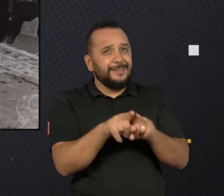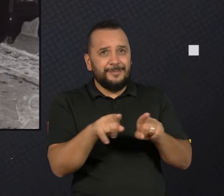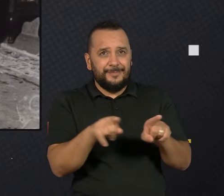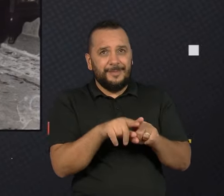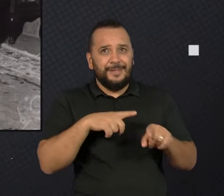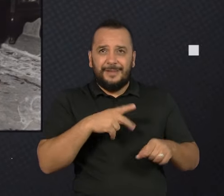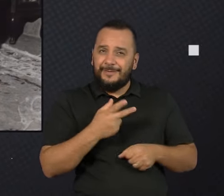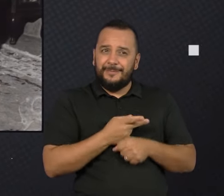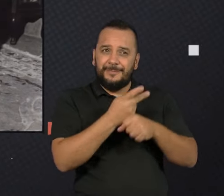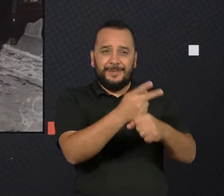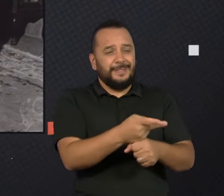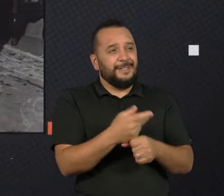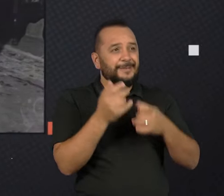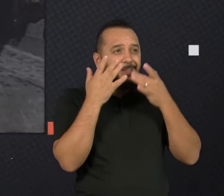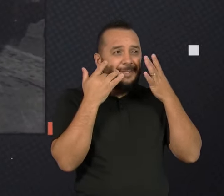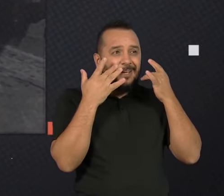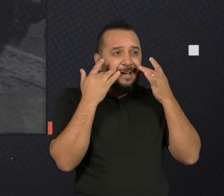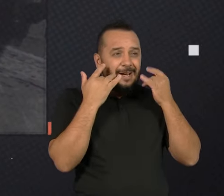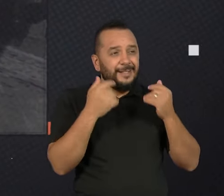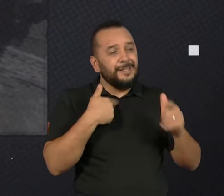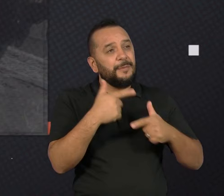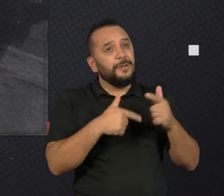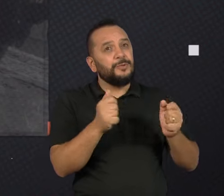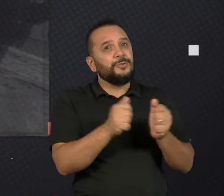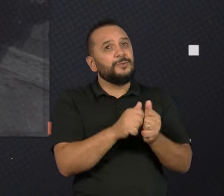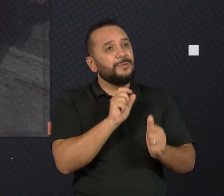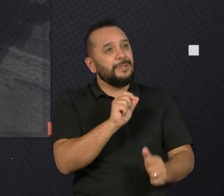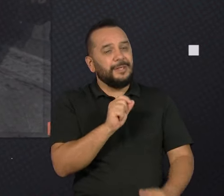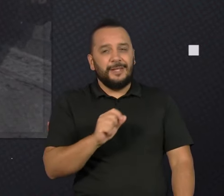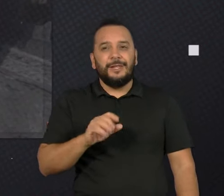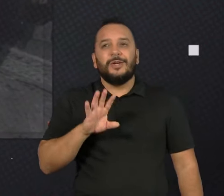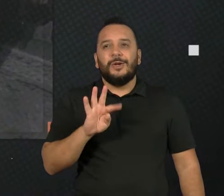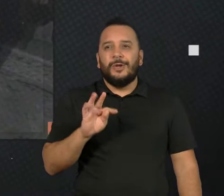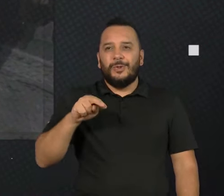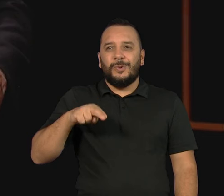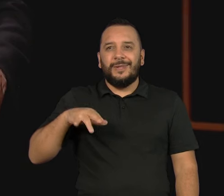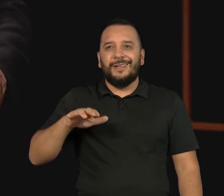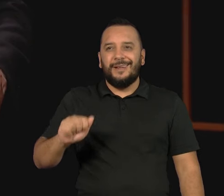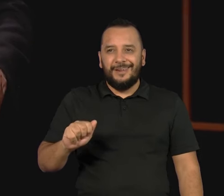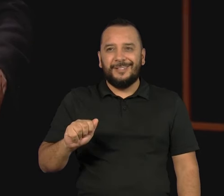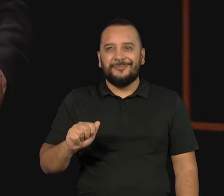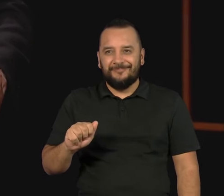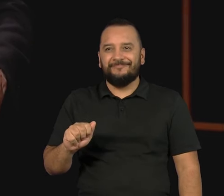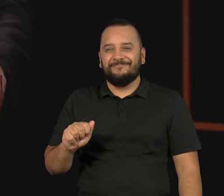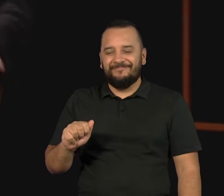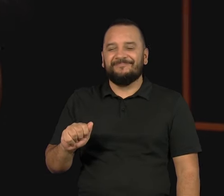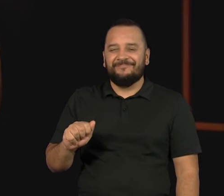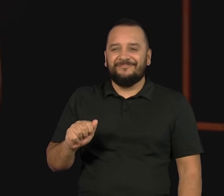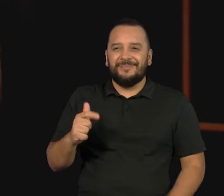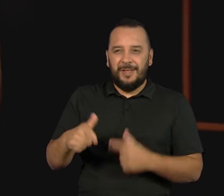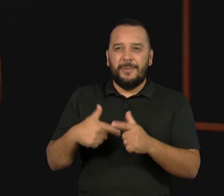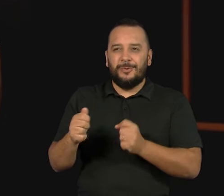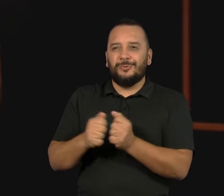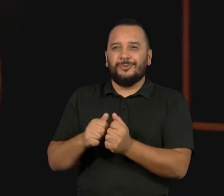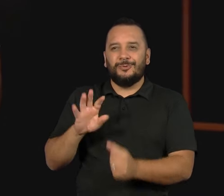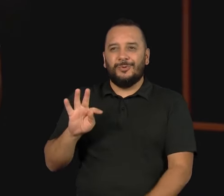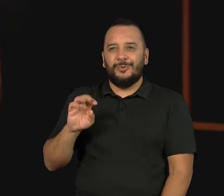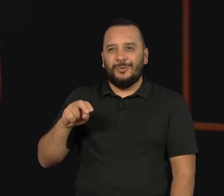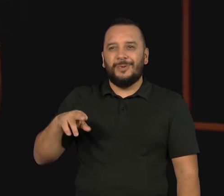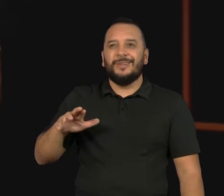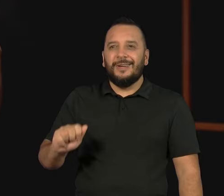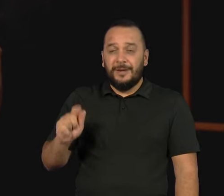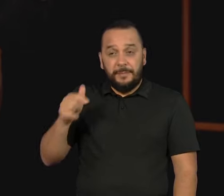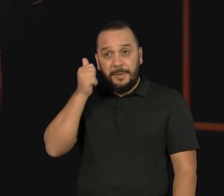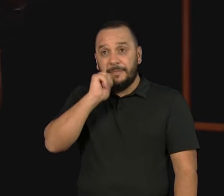um prêmio no teatro. Trabalhando com quem? Tônia Carreiro. Tônia Carreiro, né? Mamãe foi realmente, ela teve 2 fases como atriz.